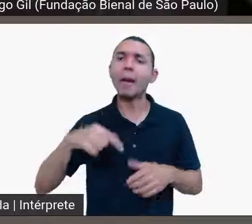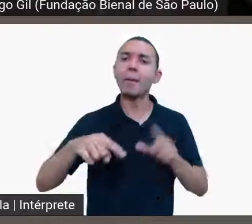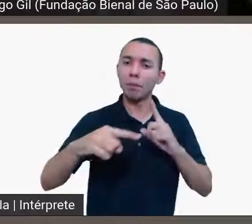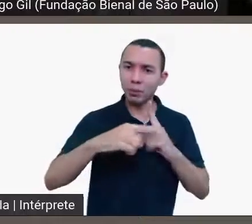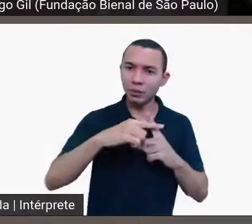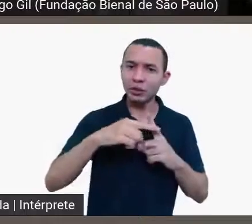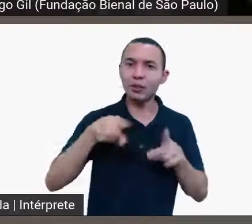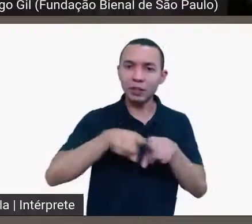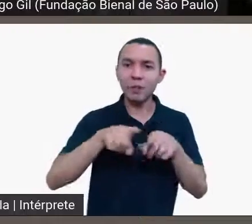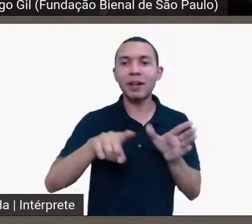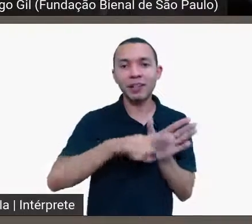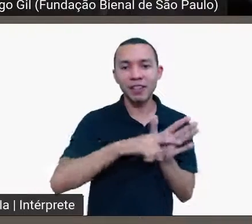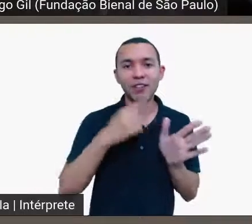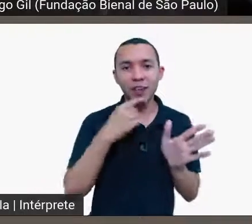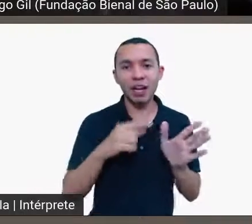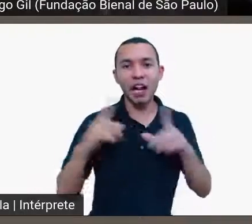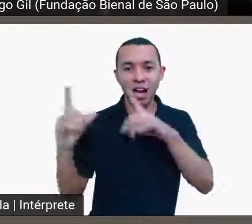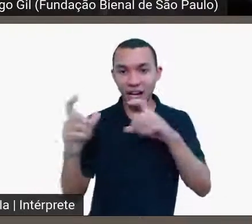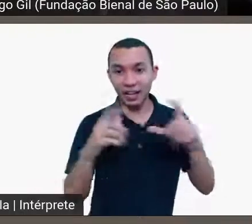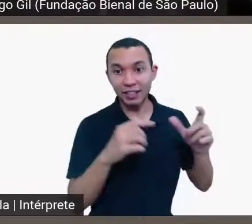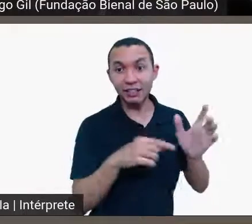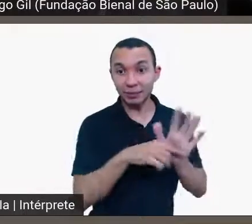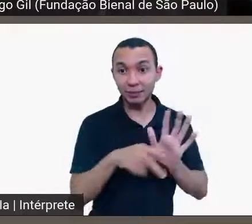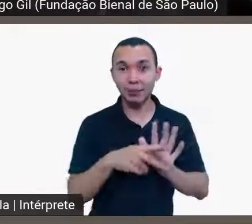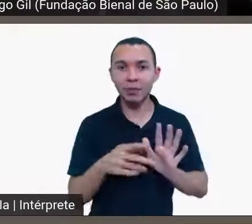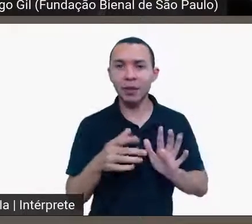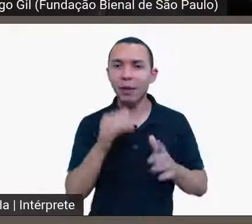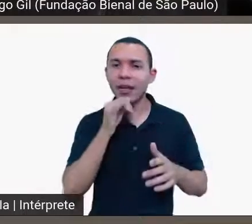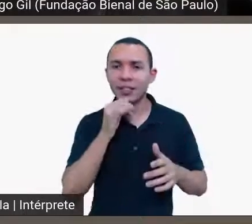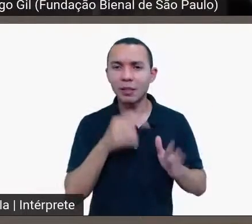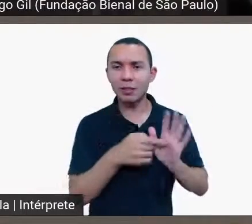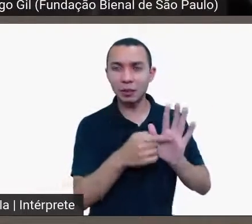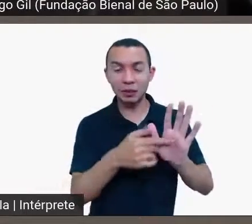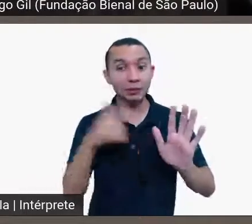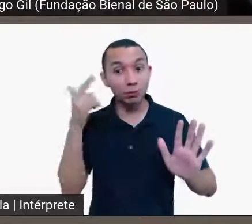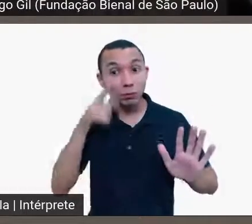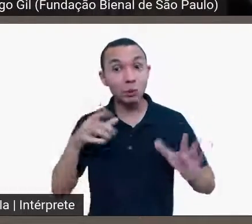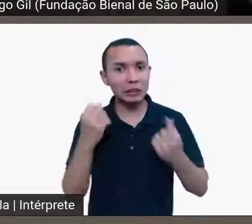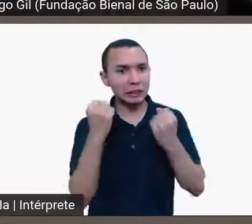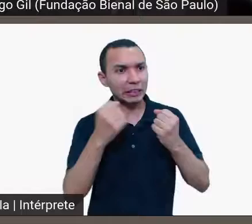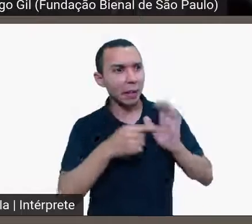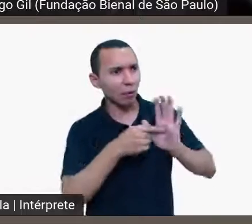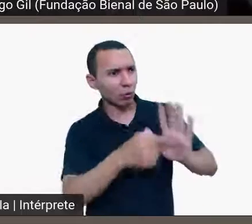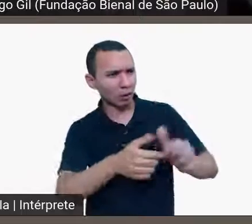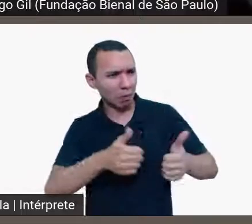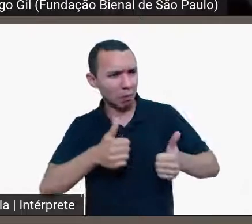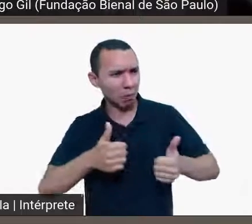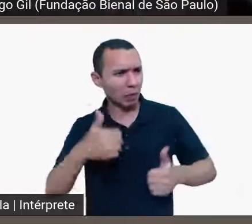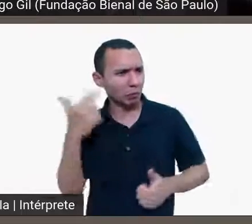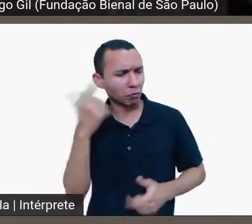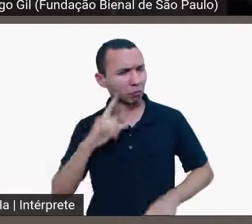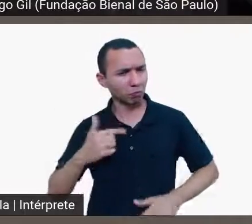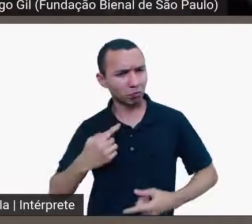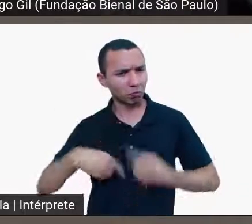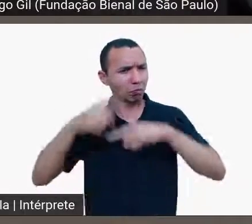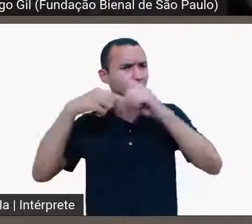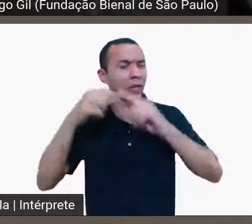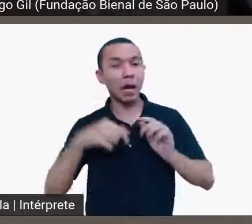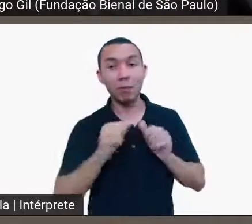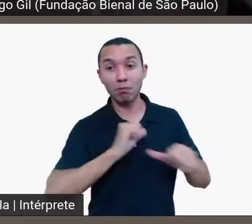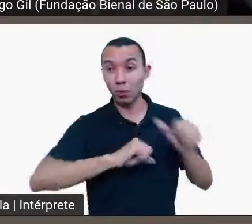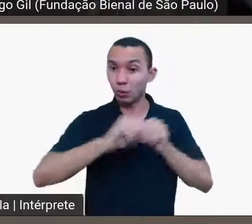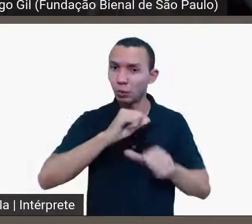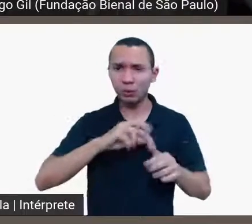muito bom, ai, o naturalismo fotográfico. Mas quando é para arrasar, ele vira, então, sabe, muda e põe no lugar. Então, assim,